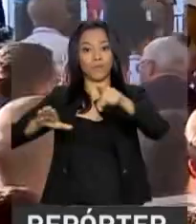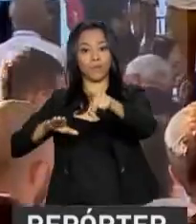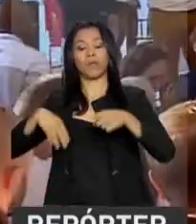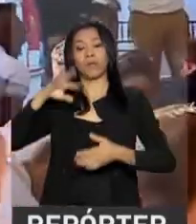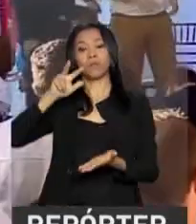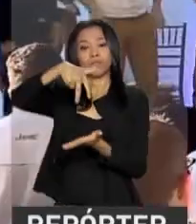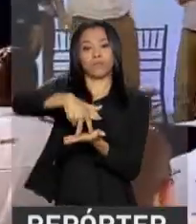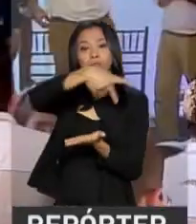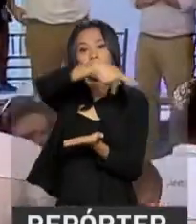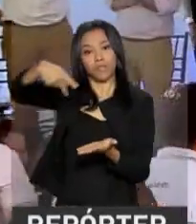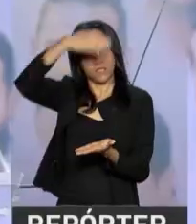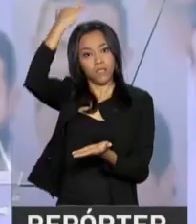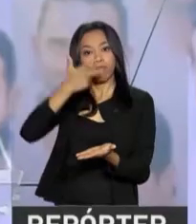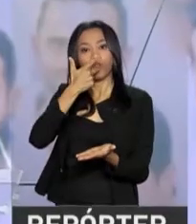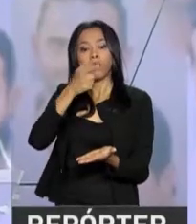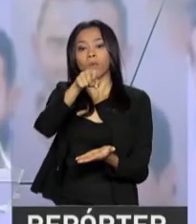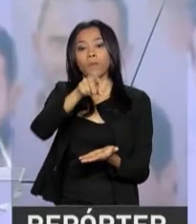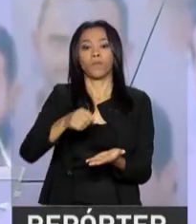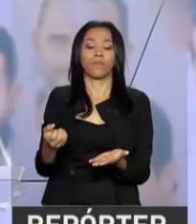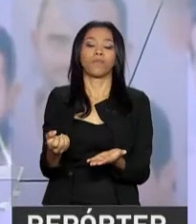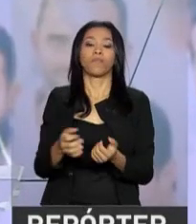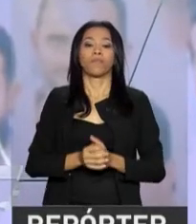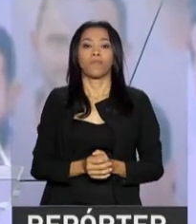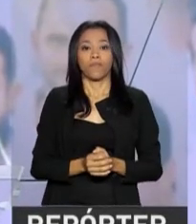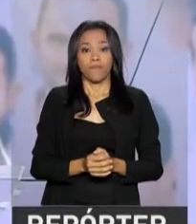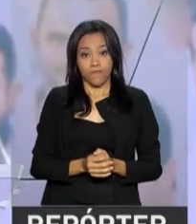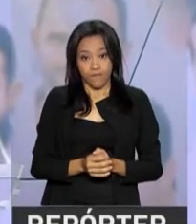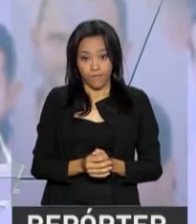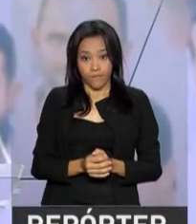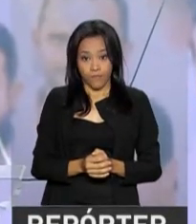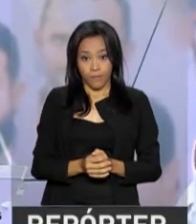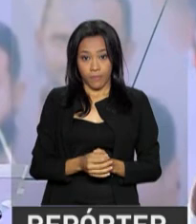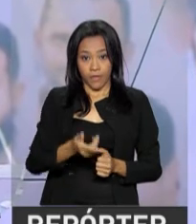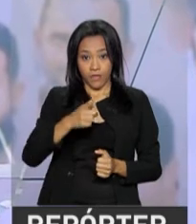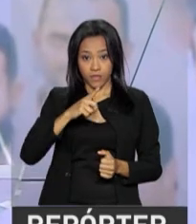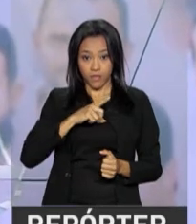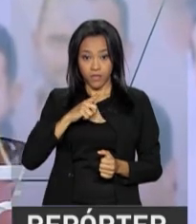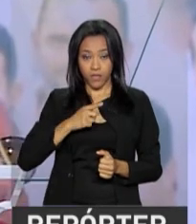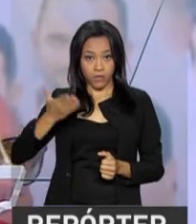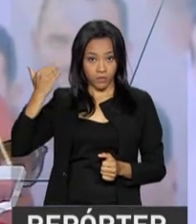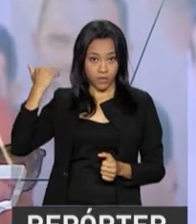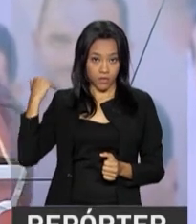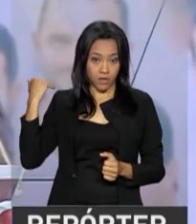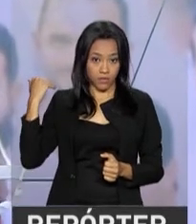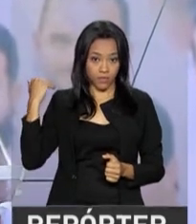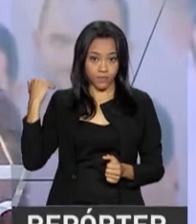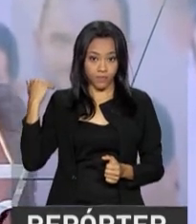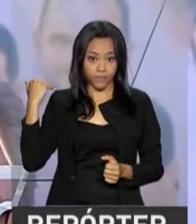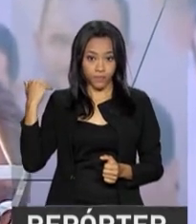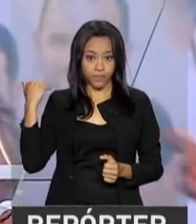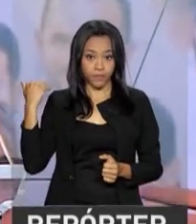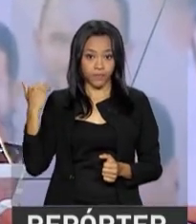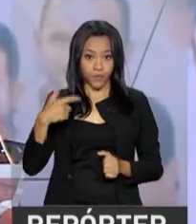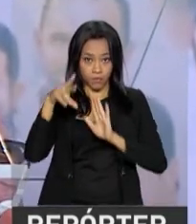novos investimentos ao Nordeste. Em face de ter havido, há tempos atrás, um